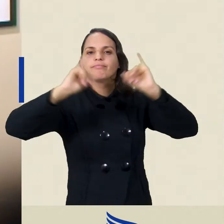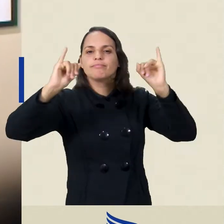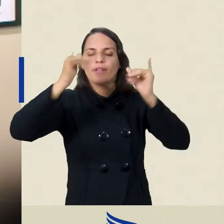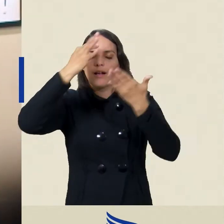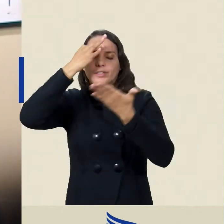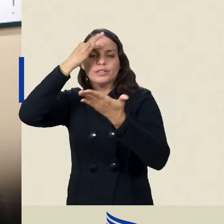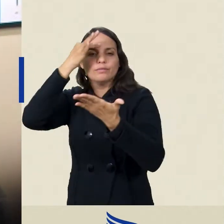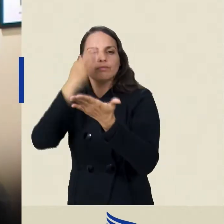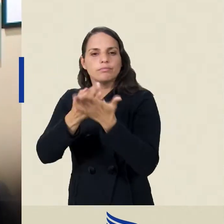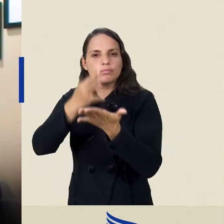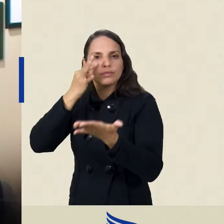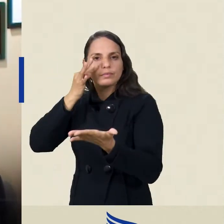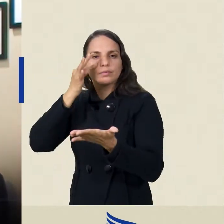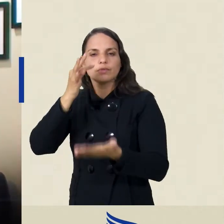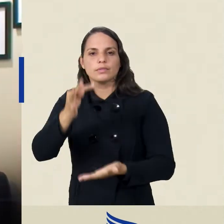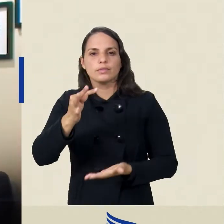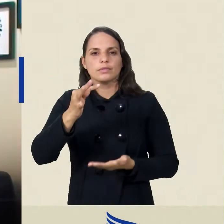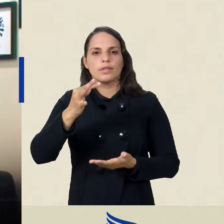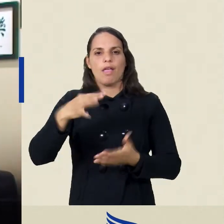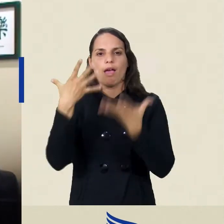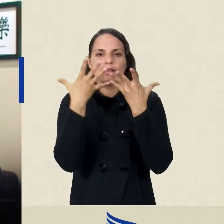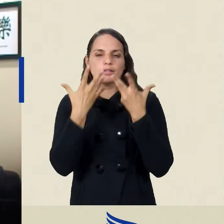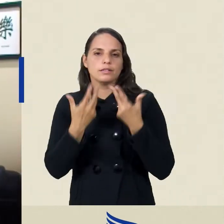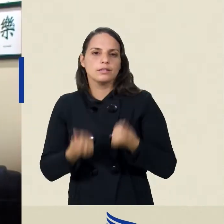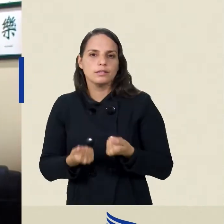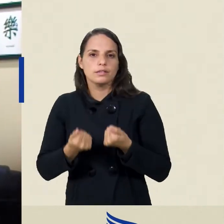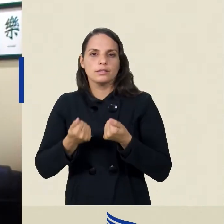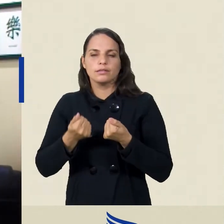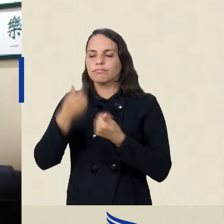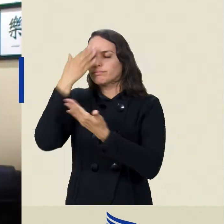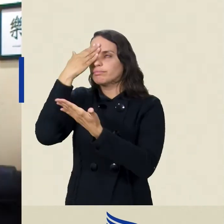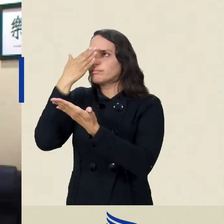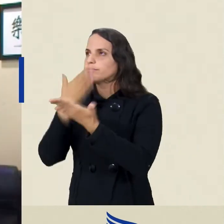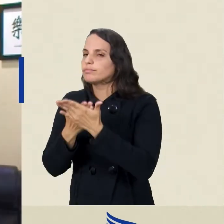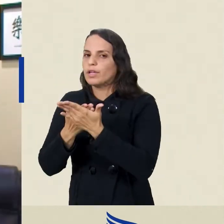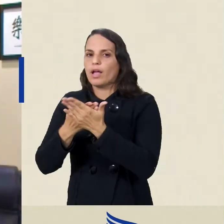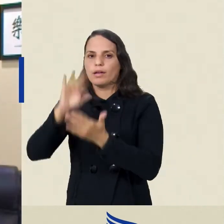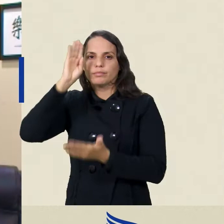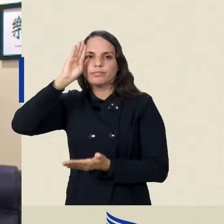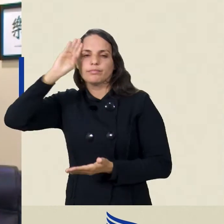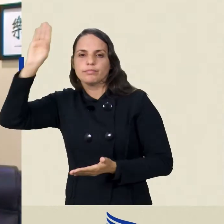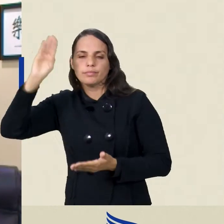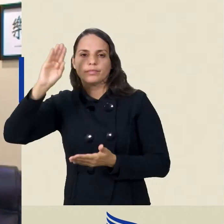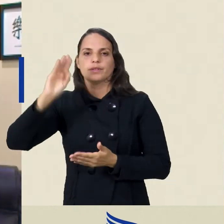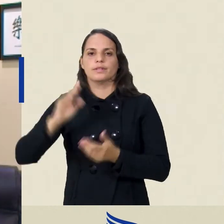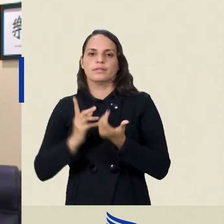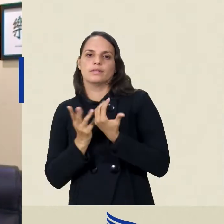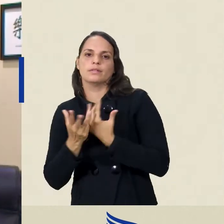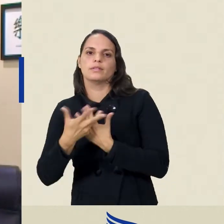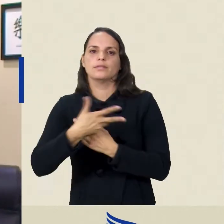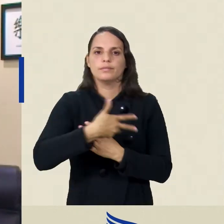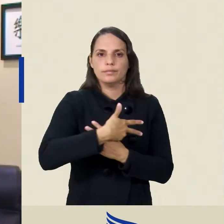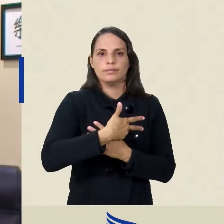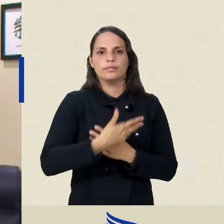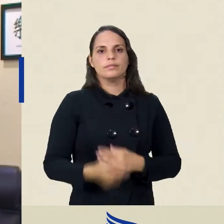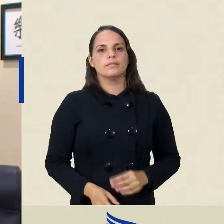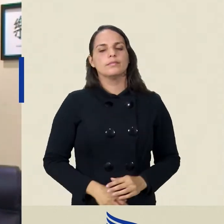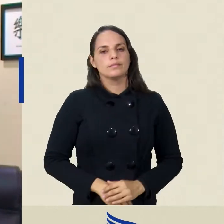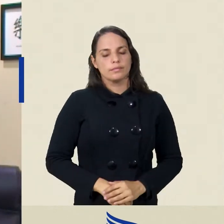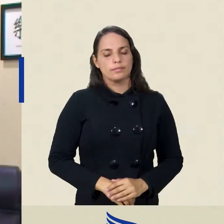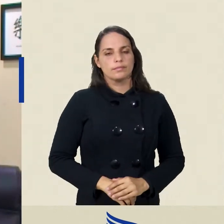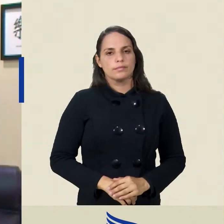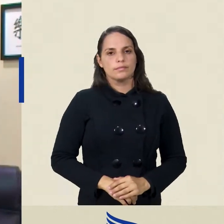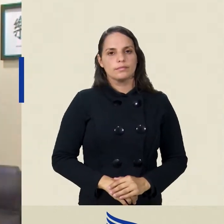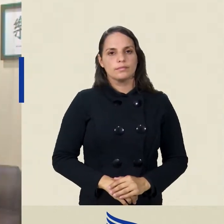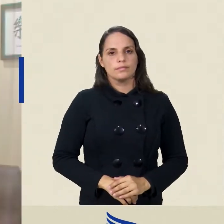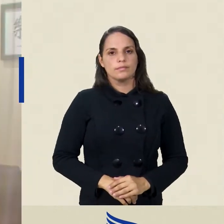dando testemunho de que aceita as crenças fundamentais dos adventistas do sétimo dia, movimento de